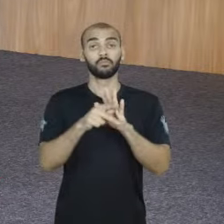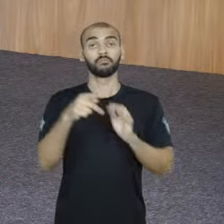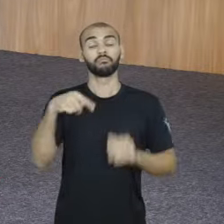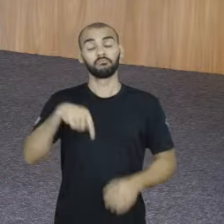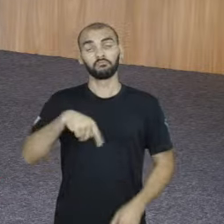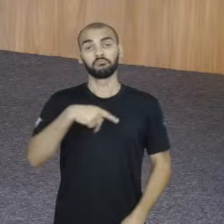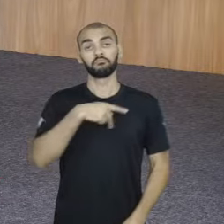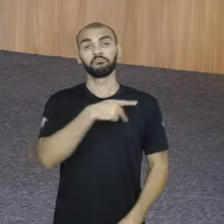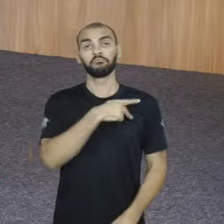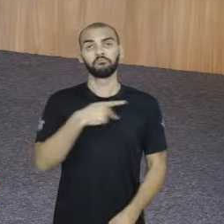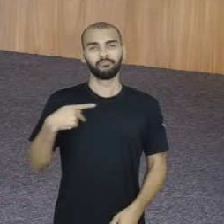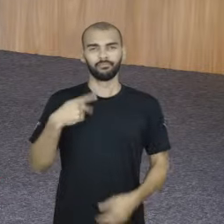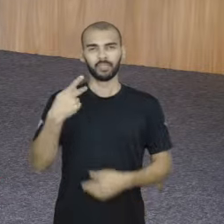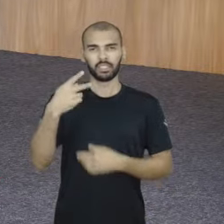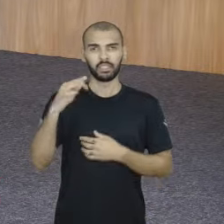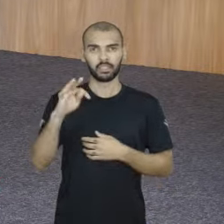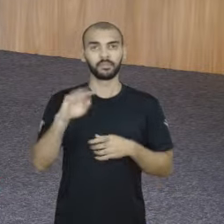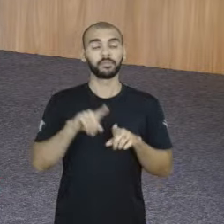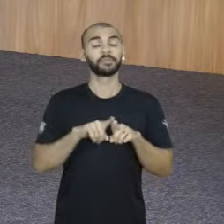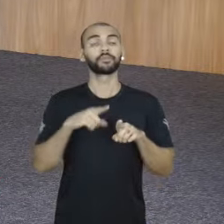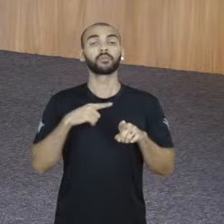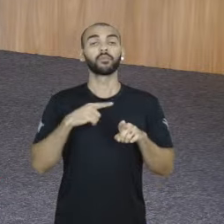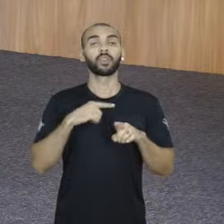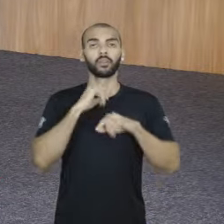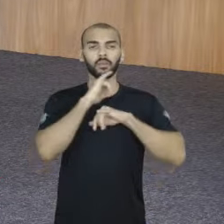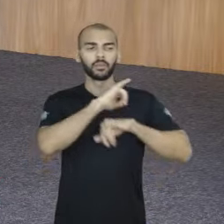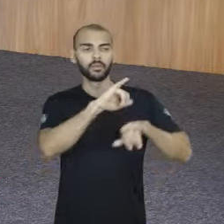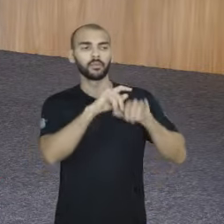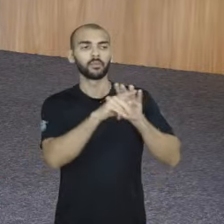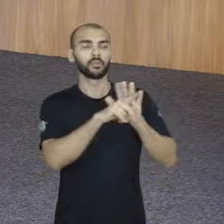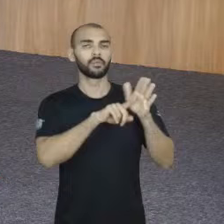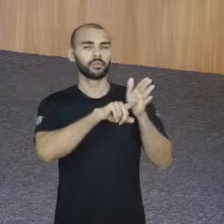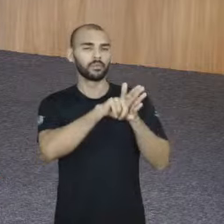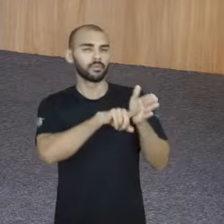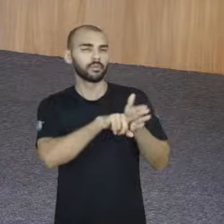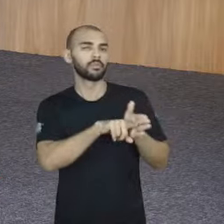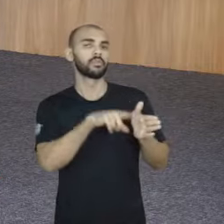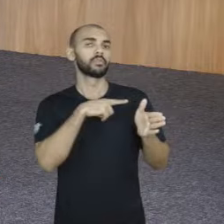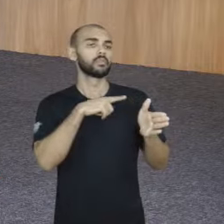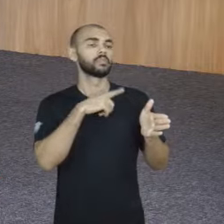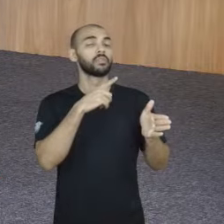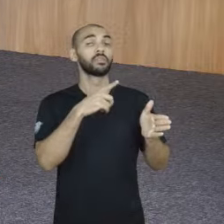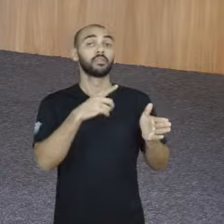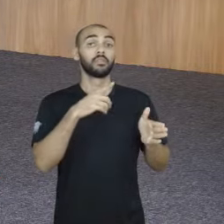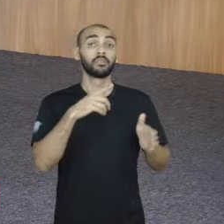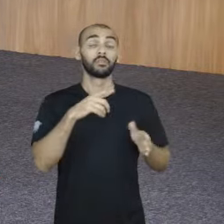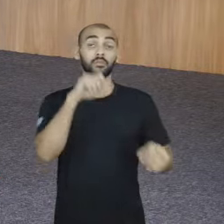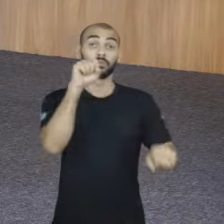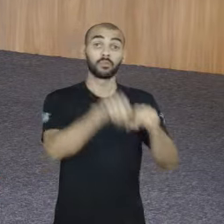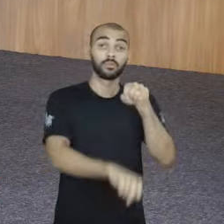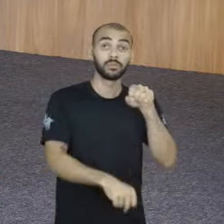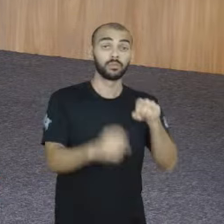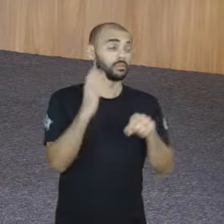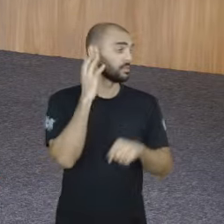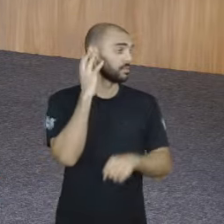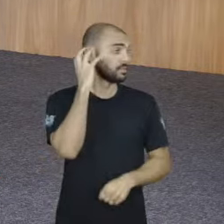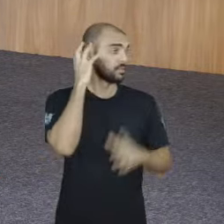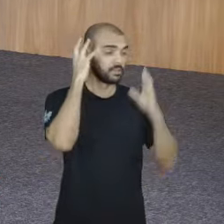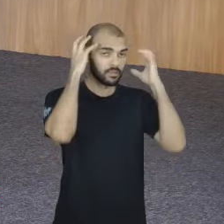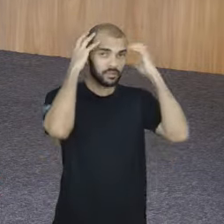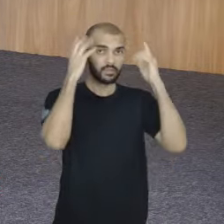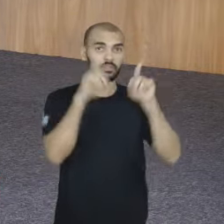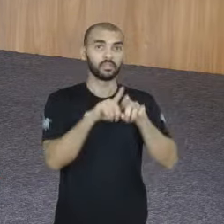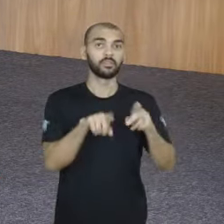nota oficial sobre o avanço das investigações do assassinato da vereadora Marielle Franco e do motorista Anderson Gomes. Com a prisão